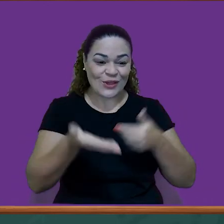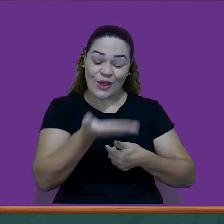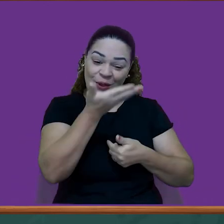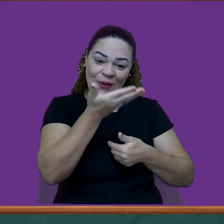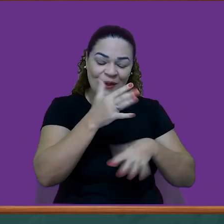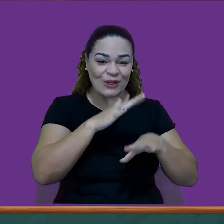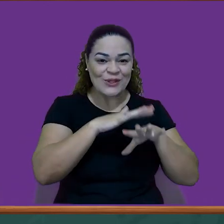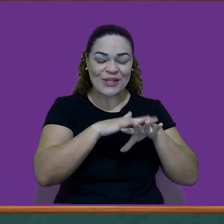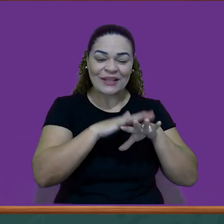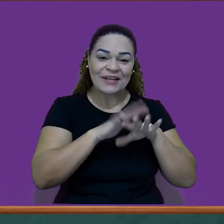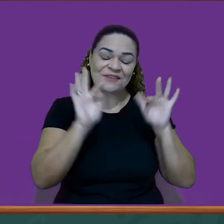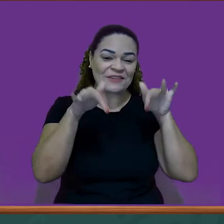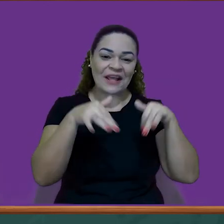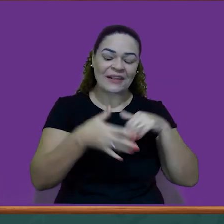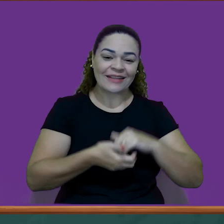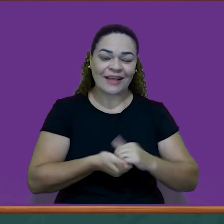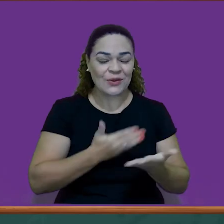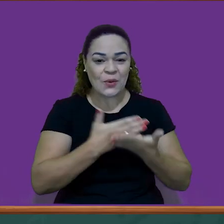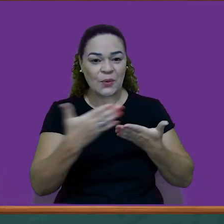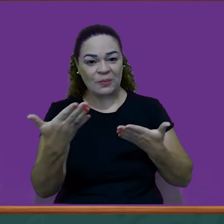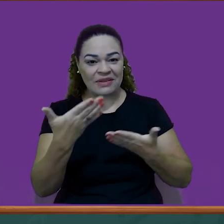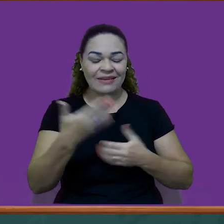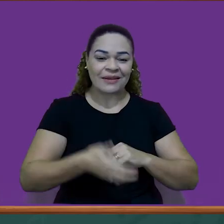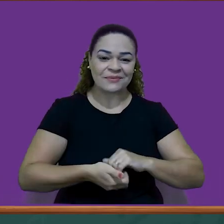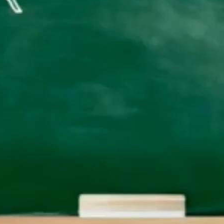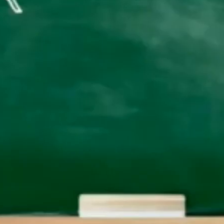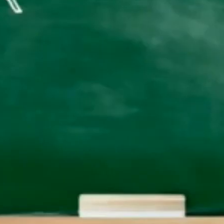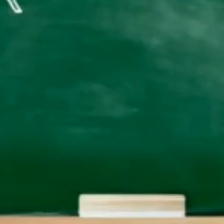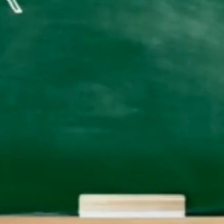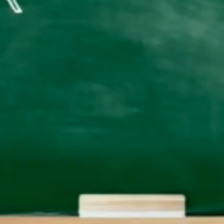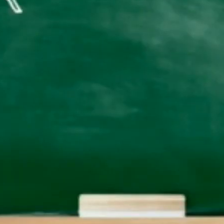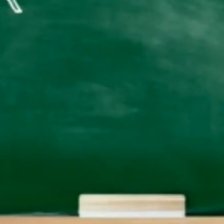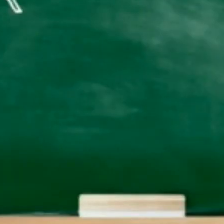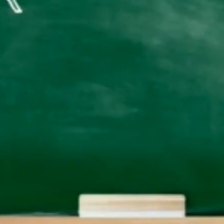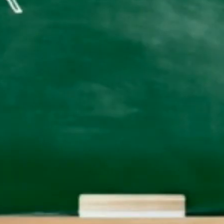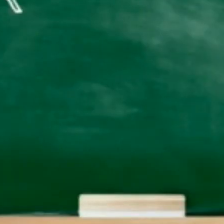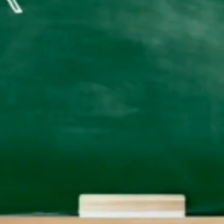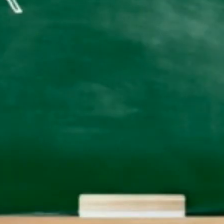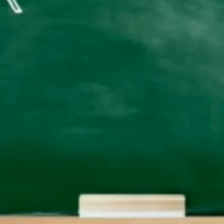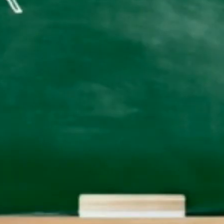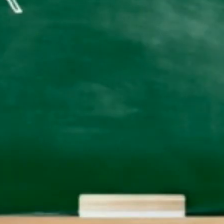está o nosso tabuleiro de xadrez prontinho para uma nova partida. E aí E aí Obrigado.